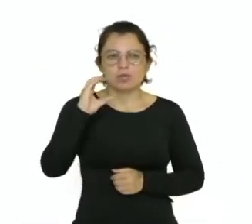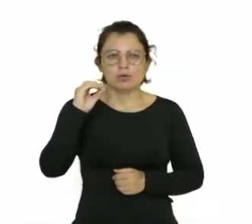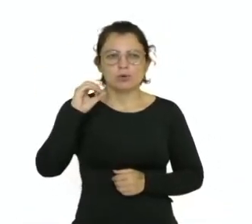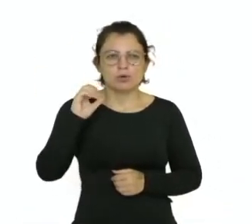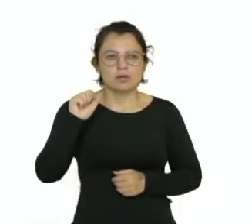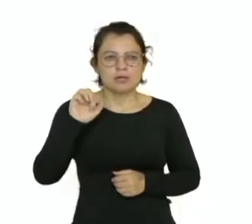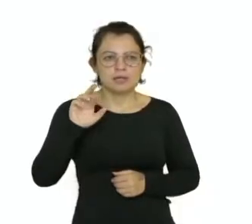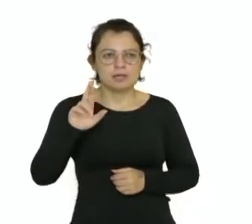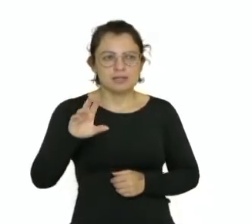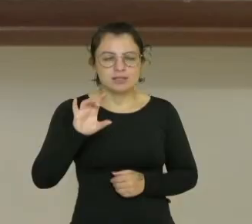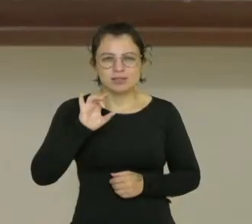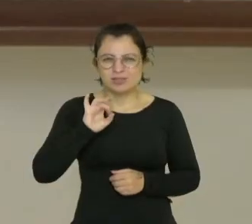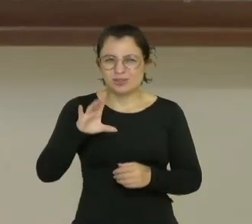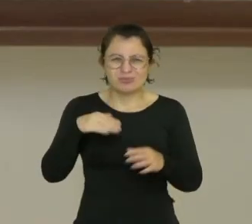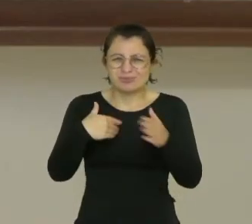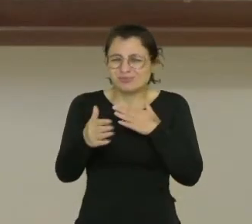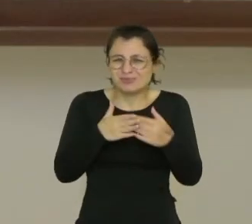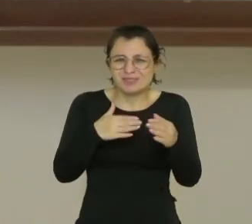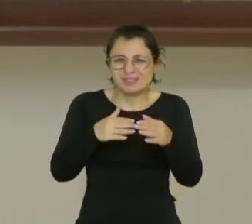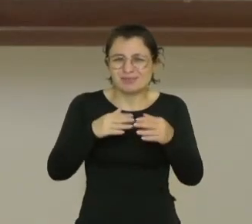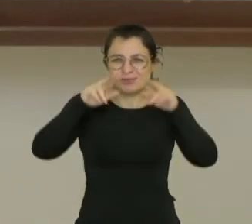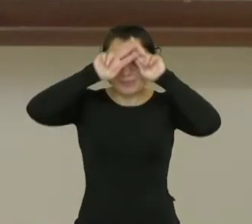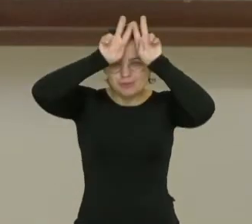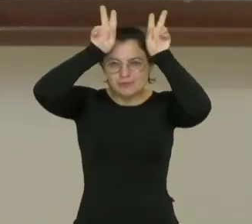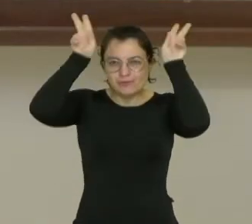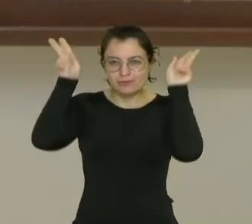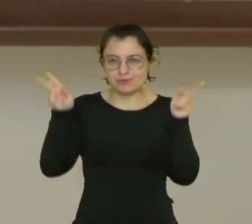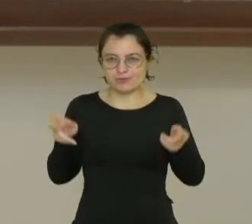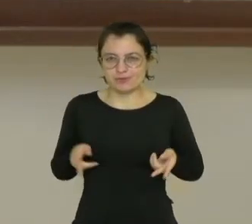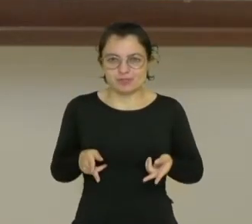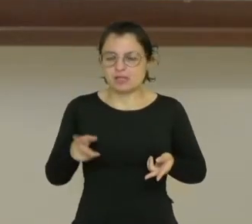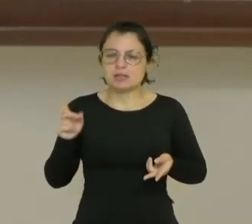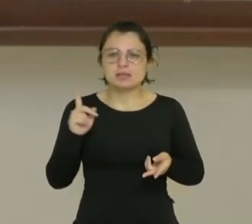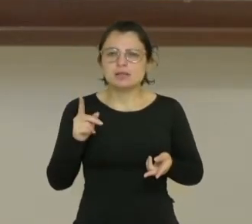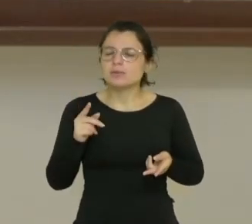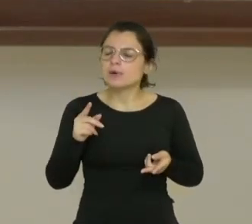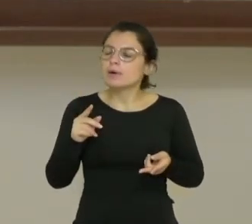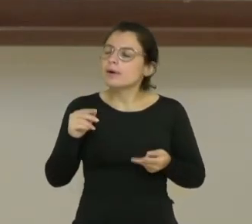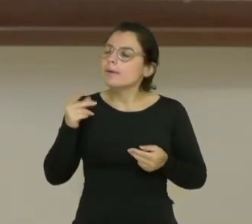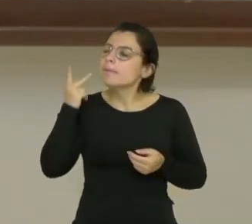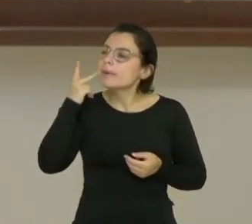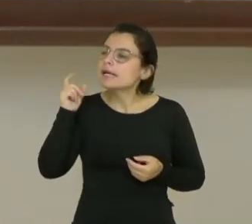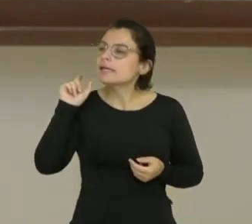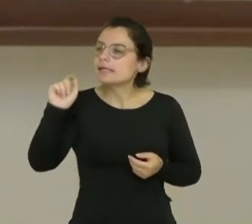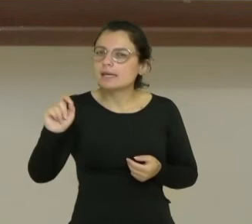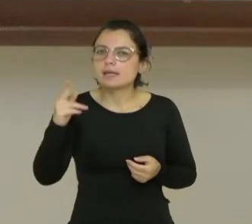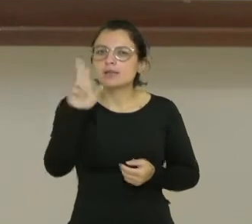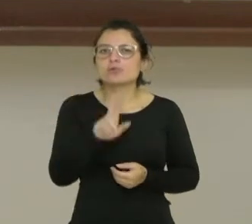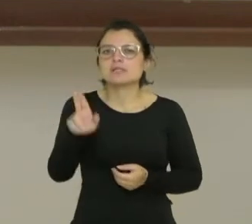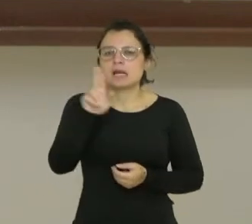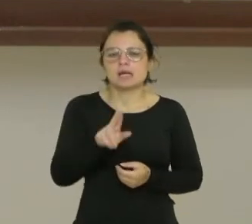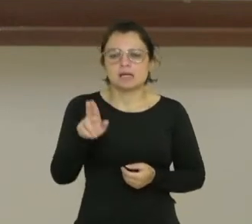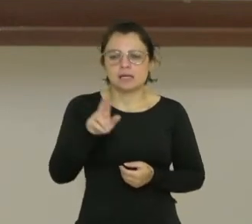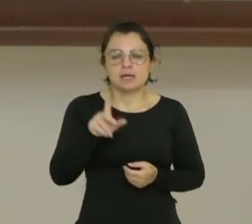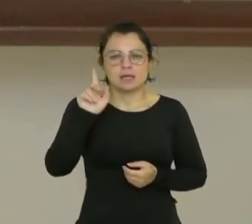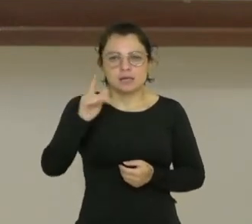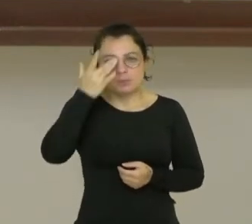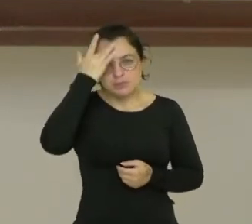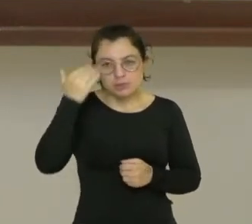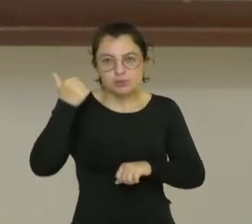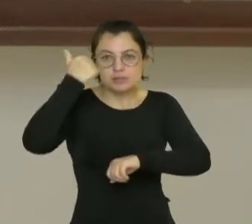era simplesmente pegar qualquer pena e fazer um cocar. Para quem vai ser feito? É um líder